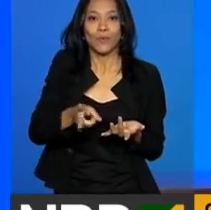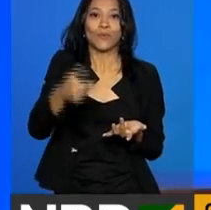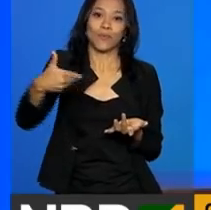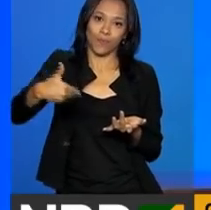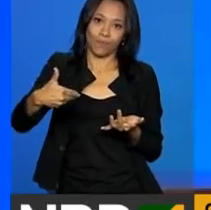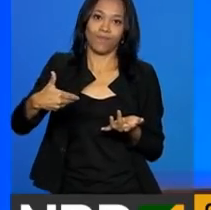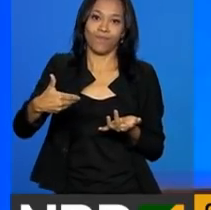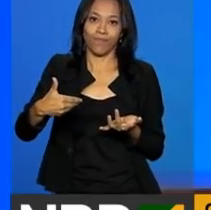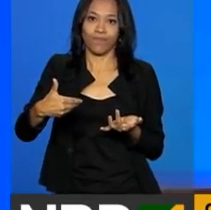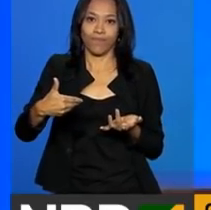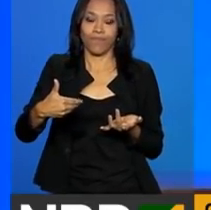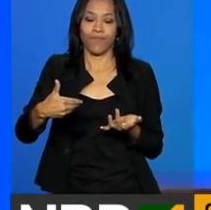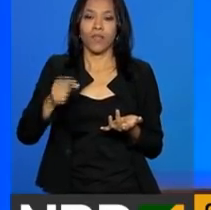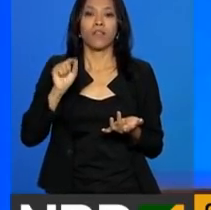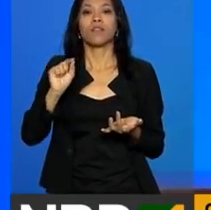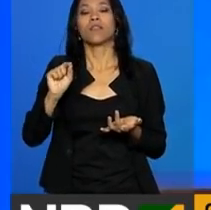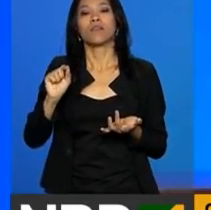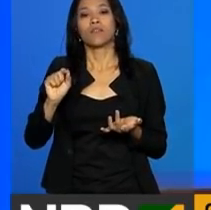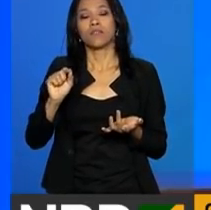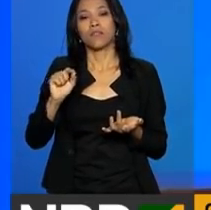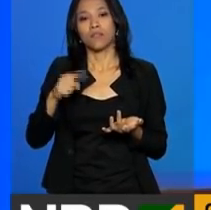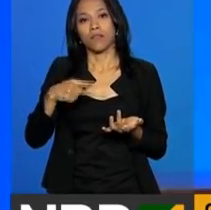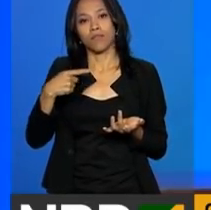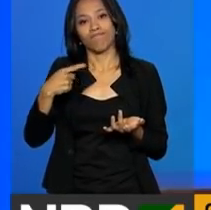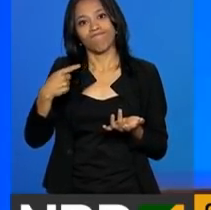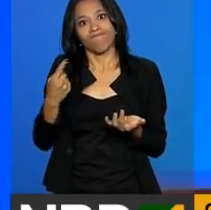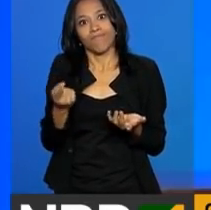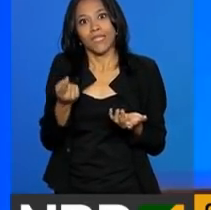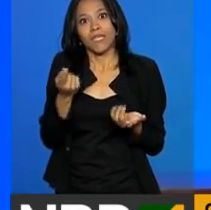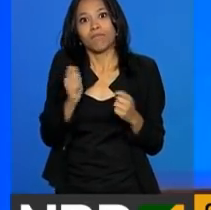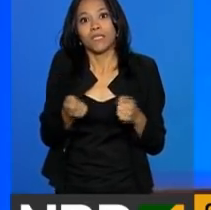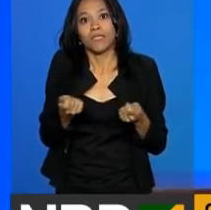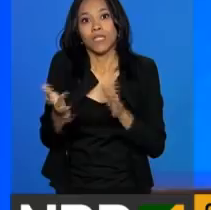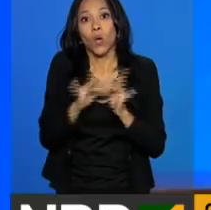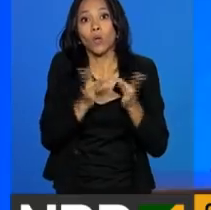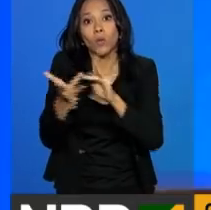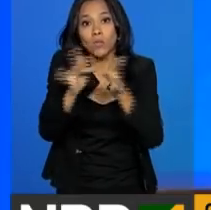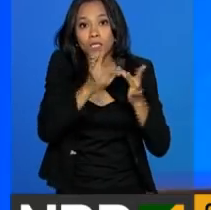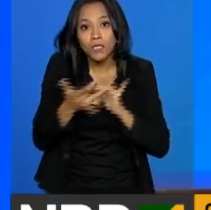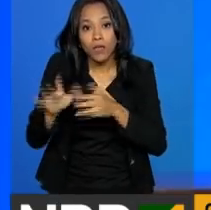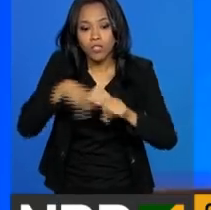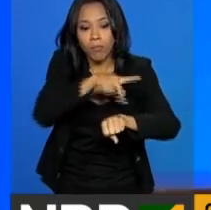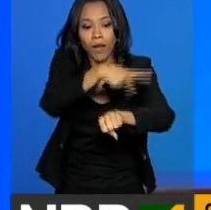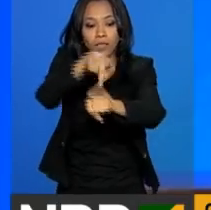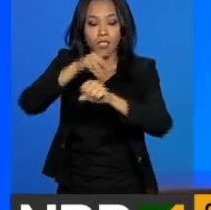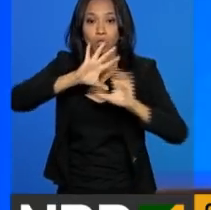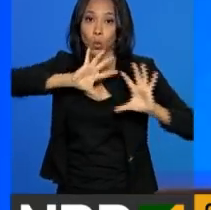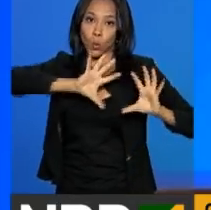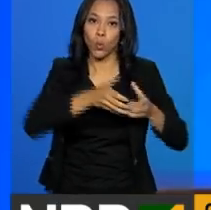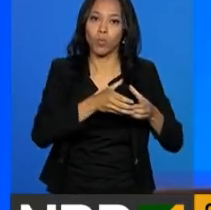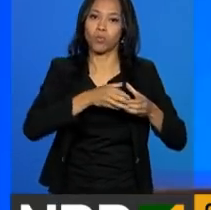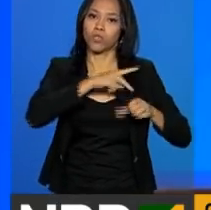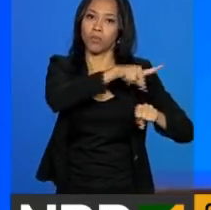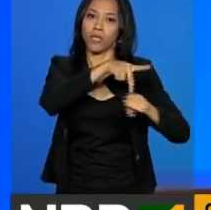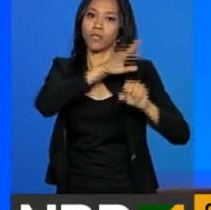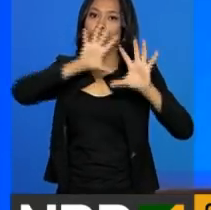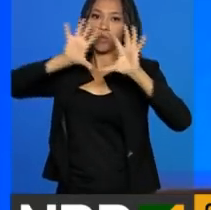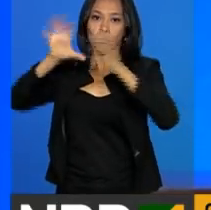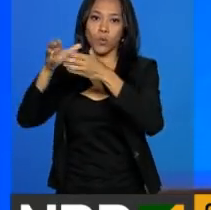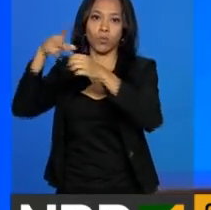star nesta nesta tese da conexão entre os vários blocos como agora recentemente